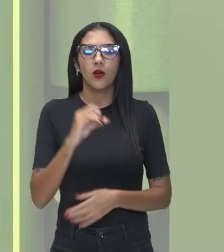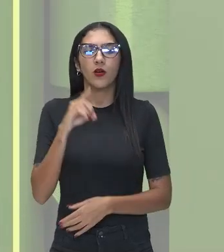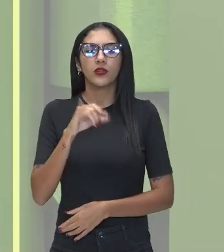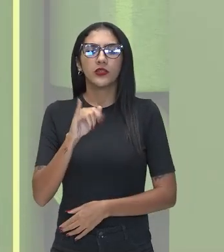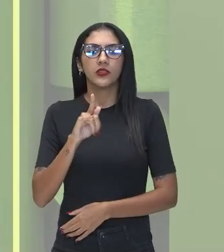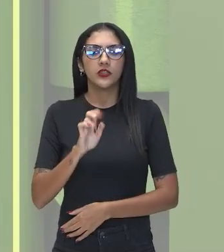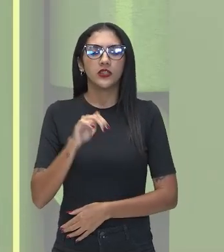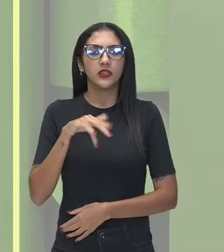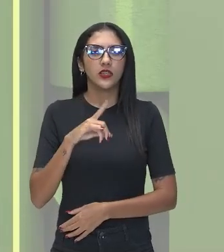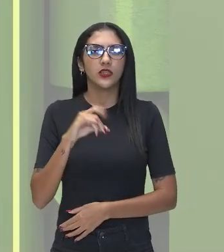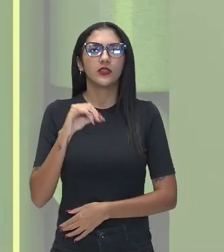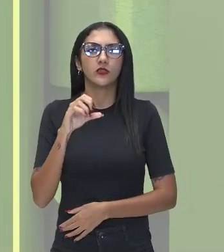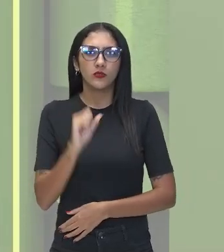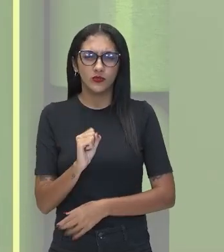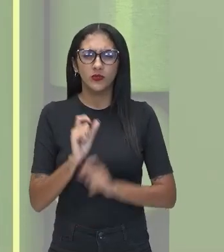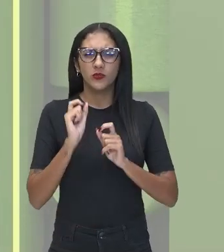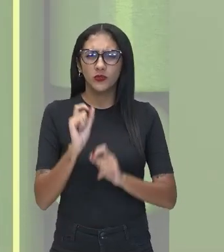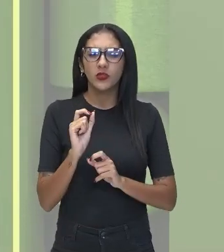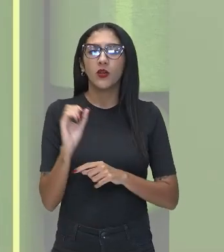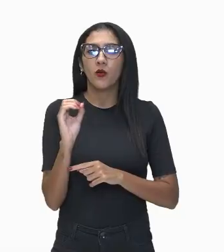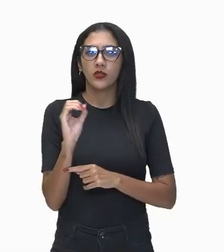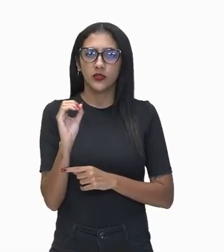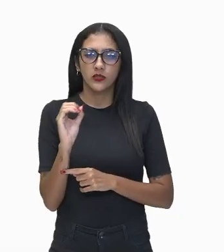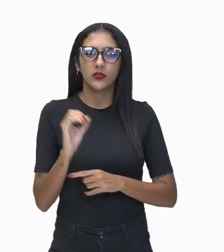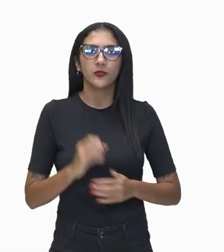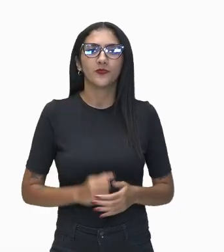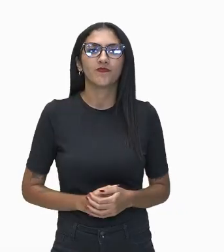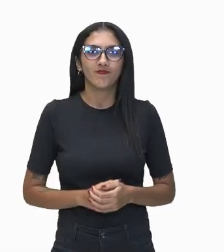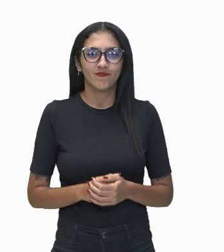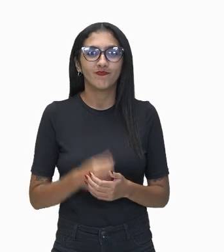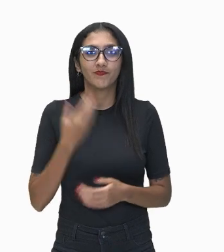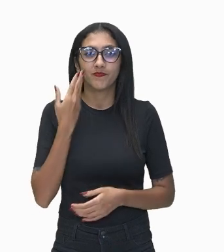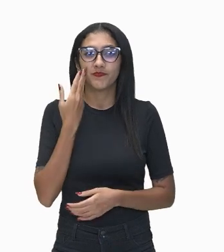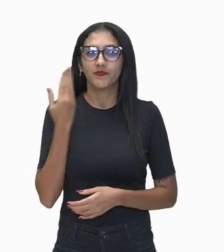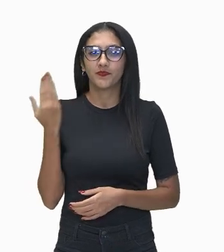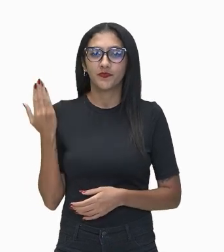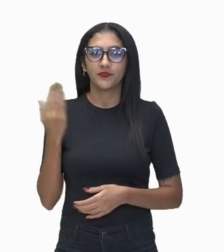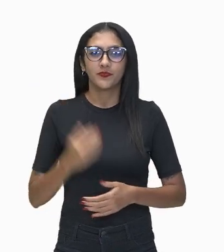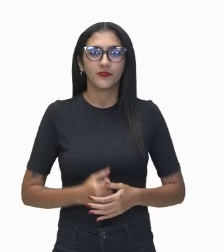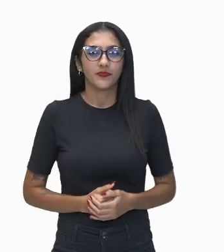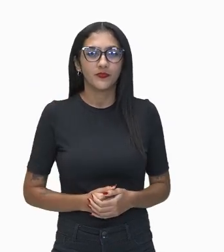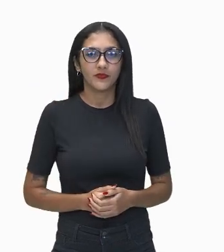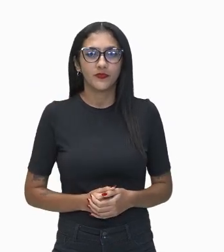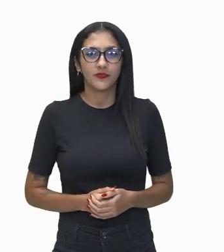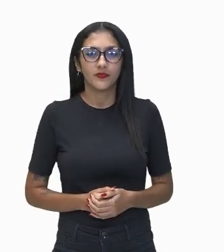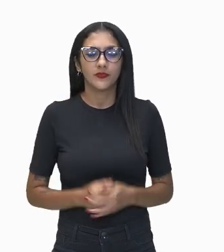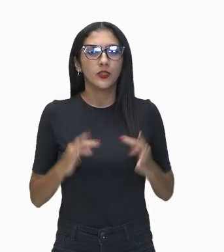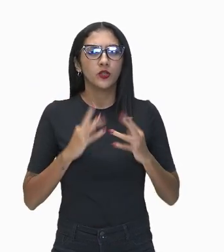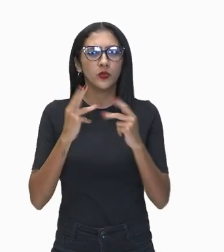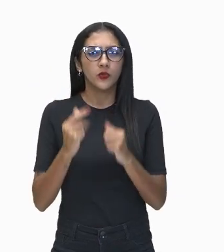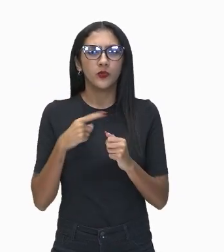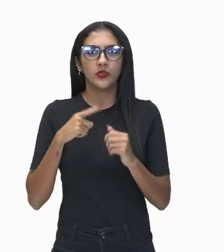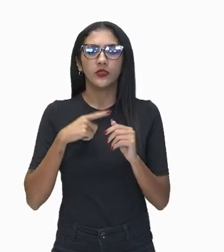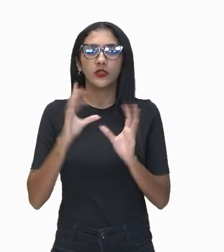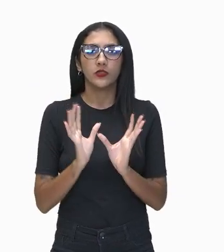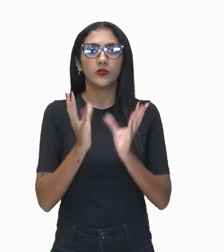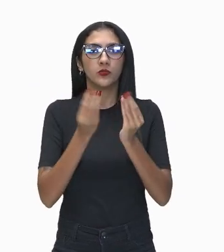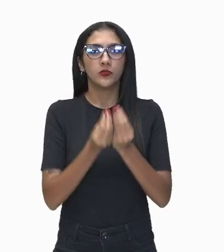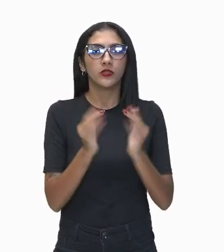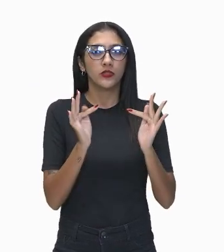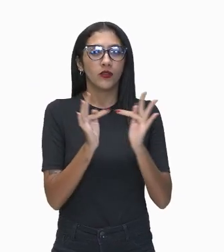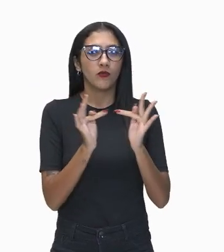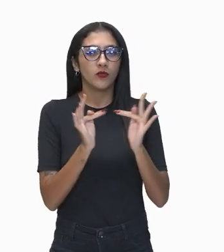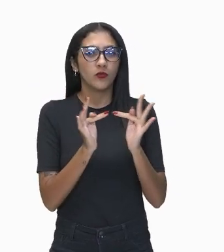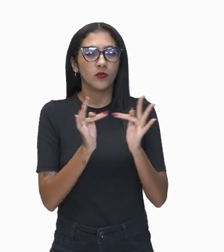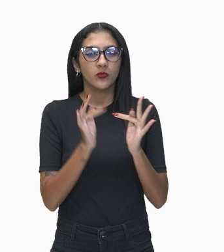têm o grupo hidroxila. Então, observem aqui. As funções oxigenadas são as funções que